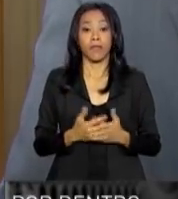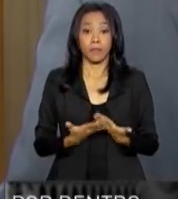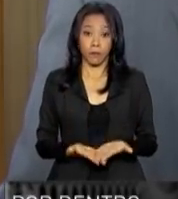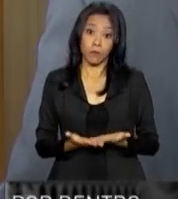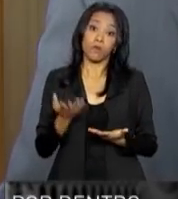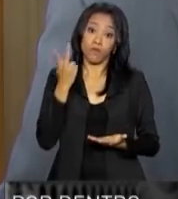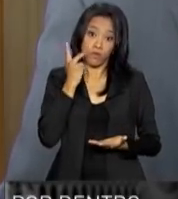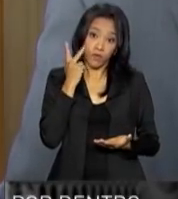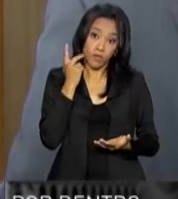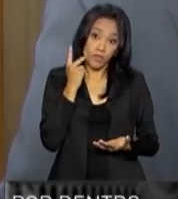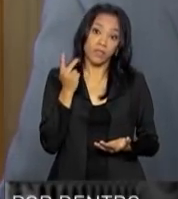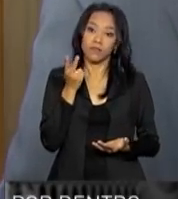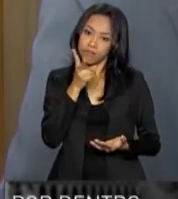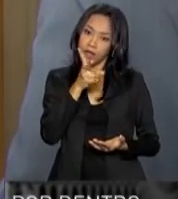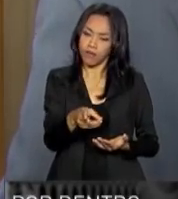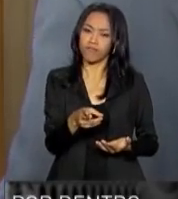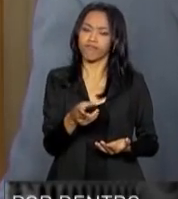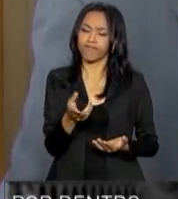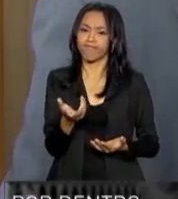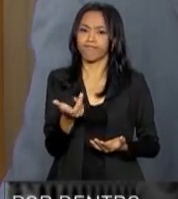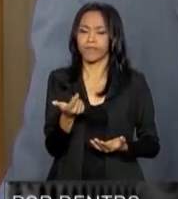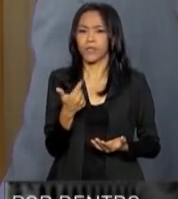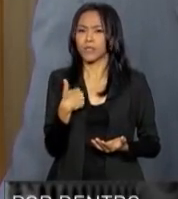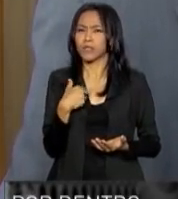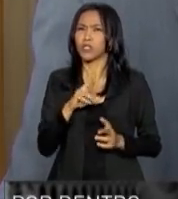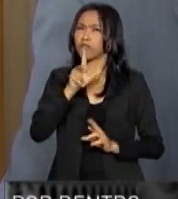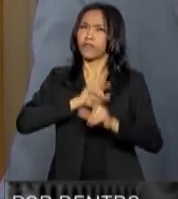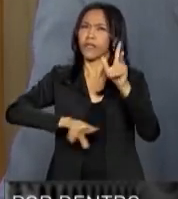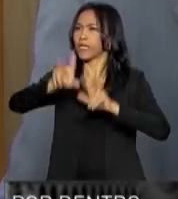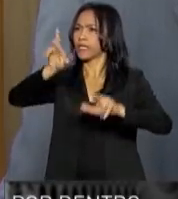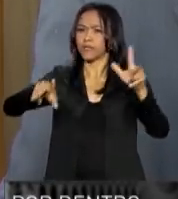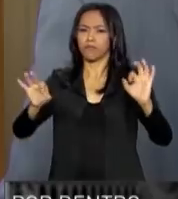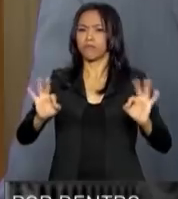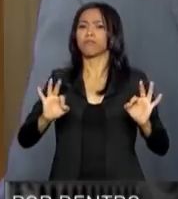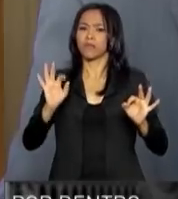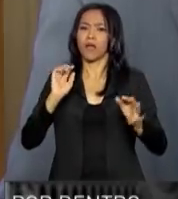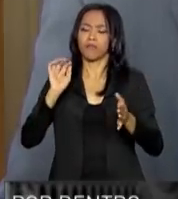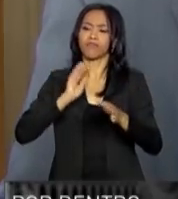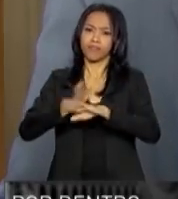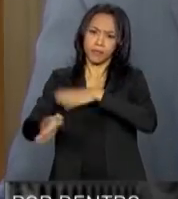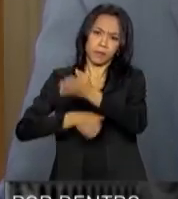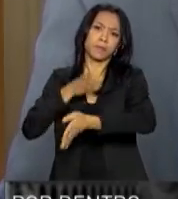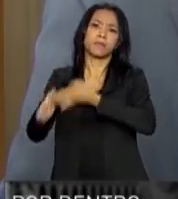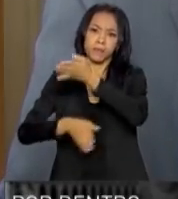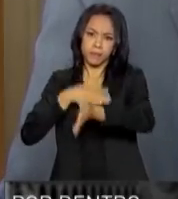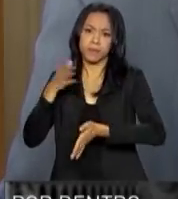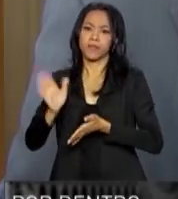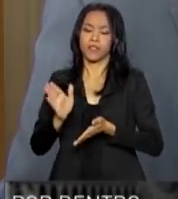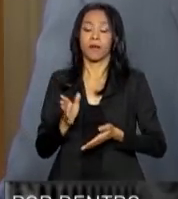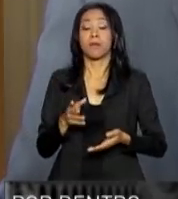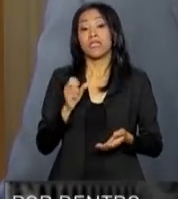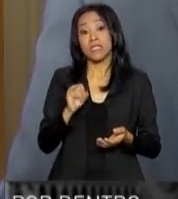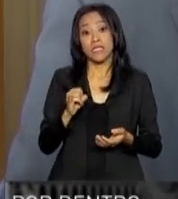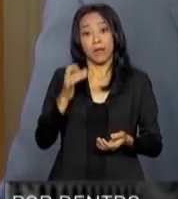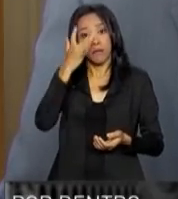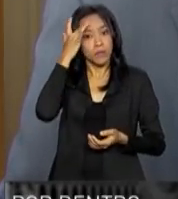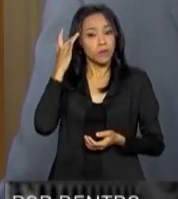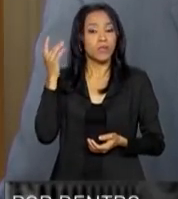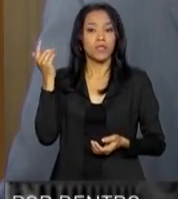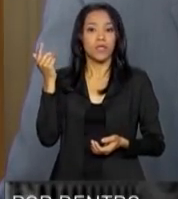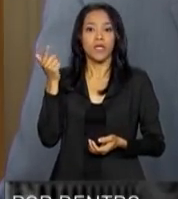ceará também está dentro da média não tem muita diferença e como eu disse o processo de fé de vida mesmo que ele não faça última hora que ele não